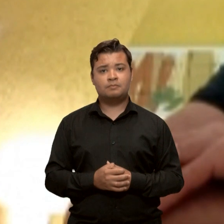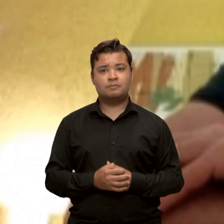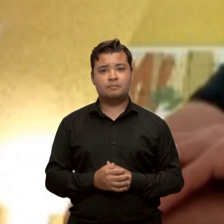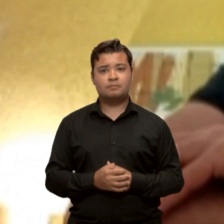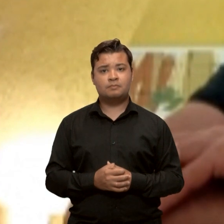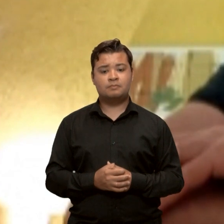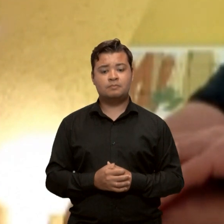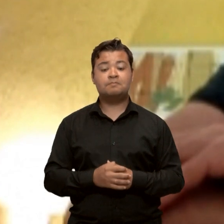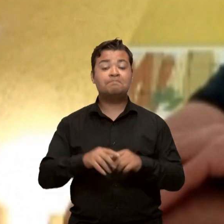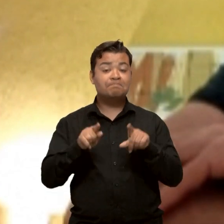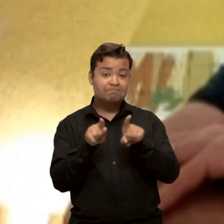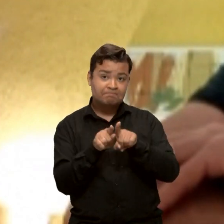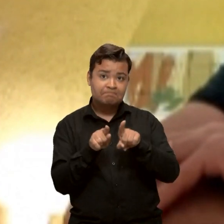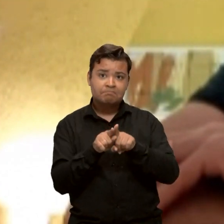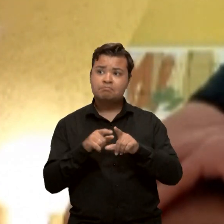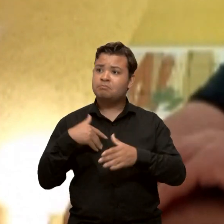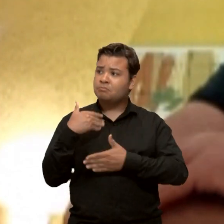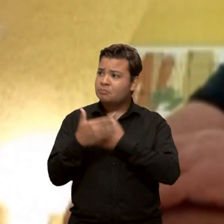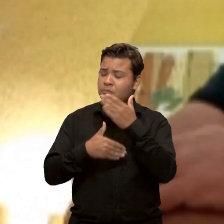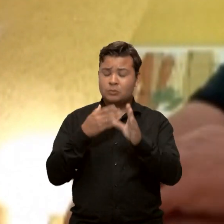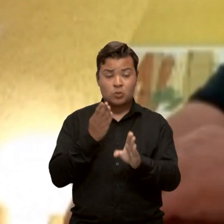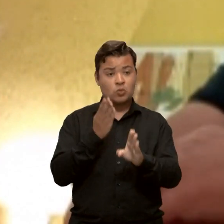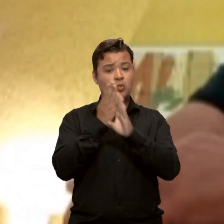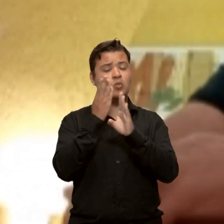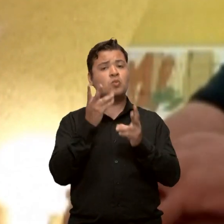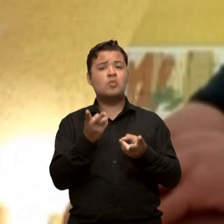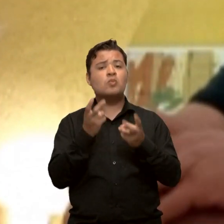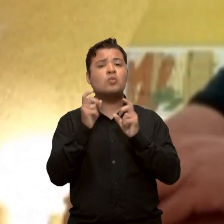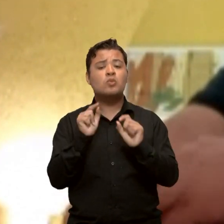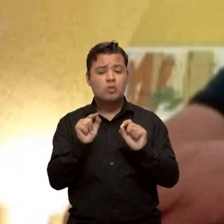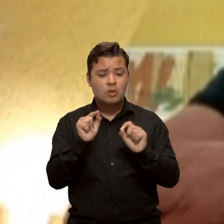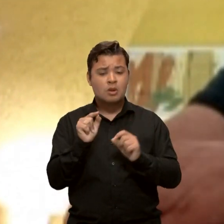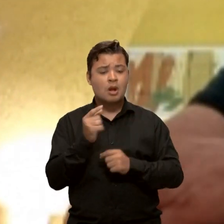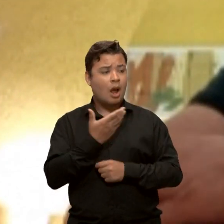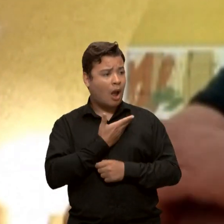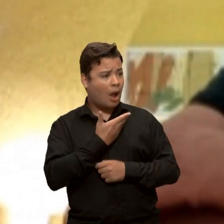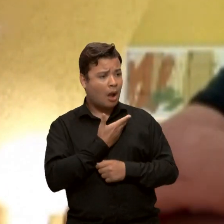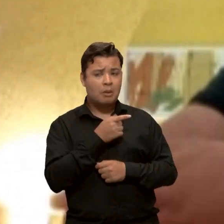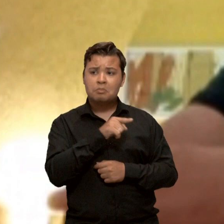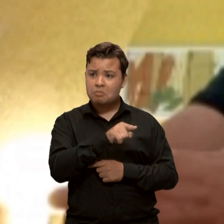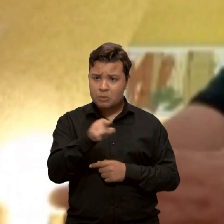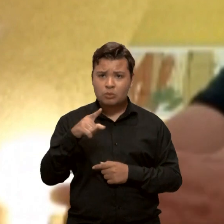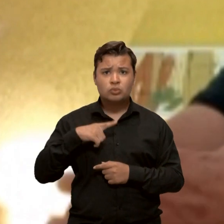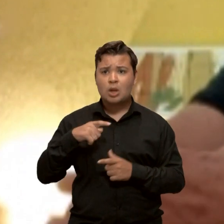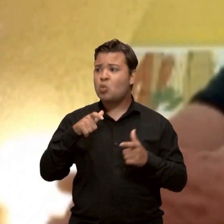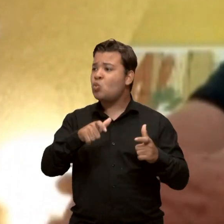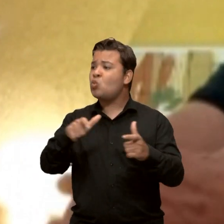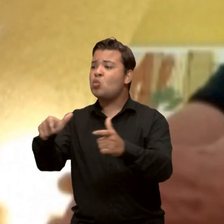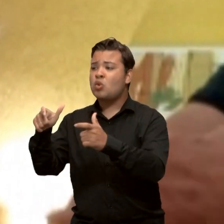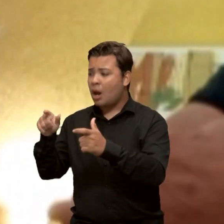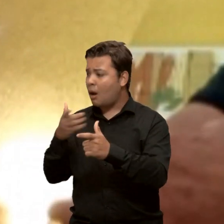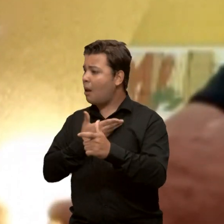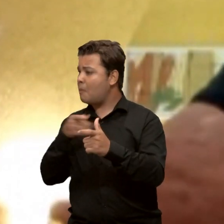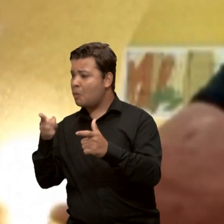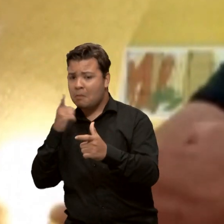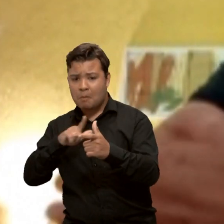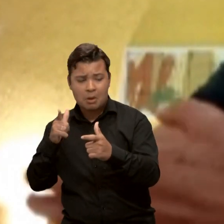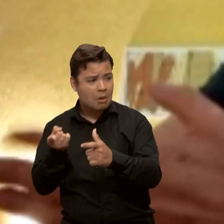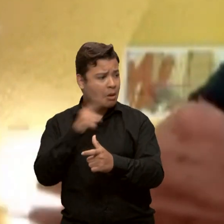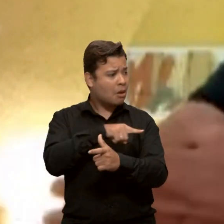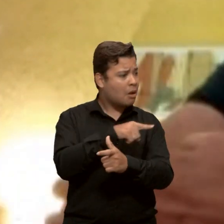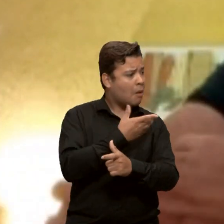que descobrindo que amigos, né, você faz em todo lugar. Então, às vezes você